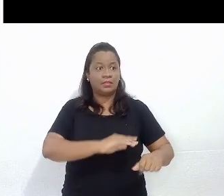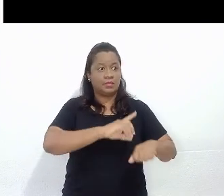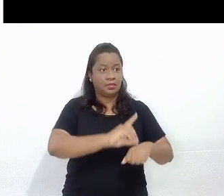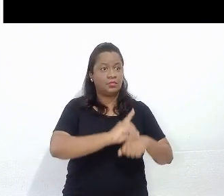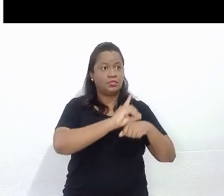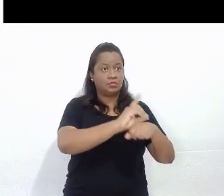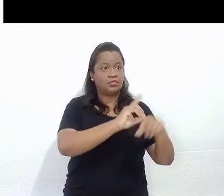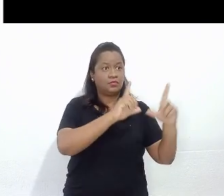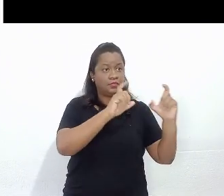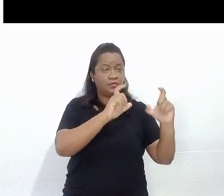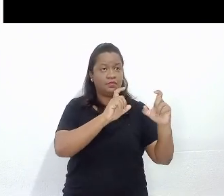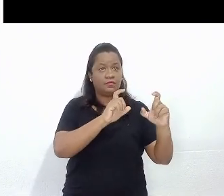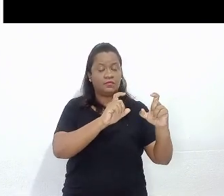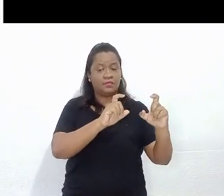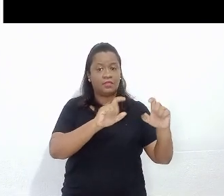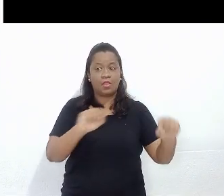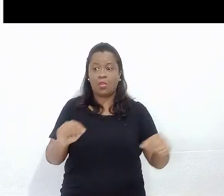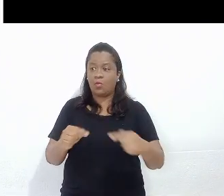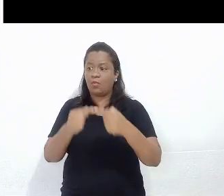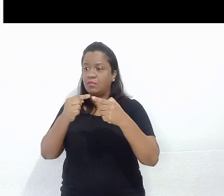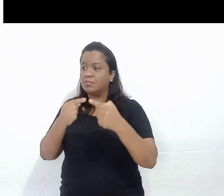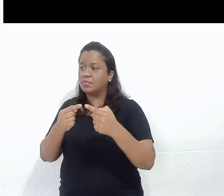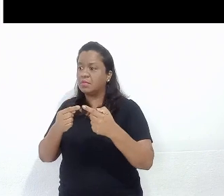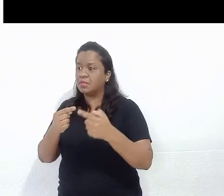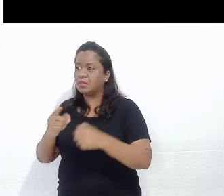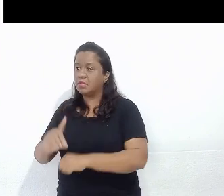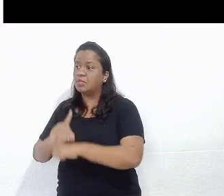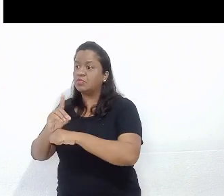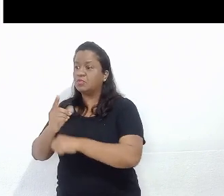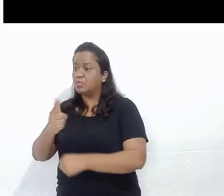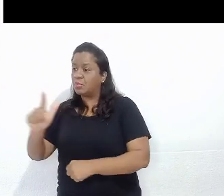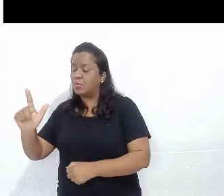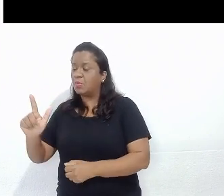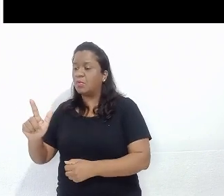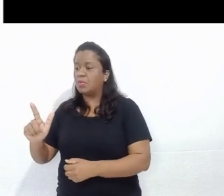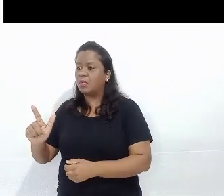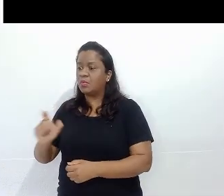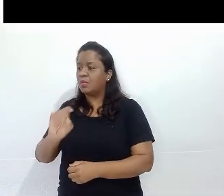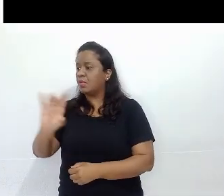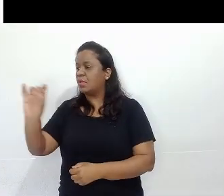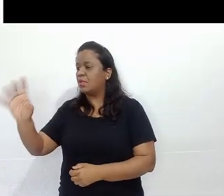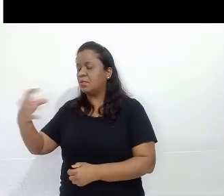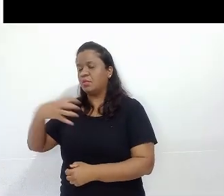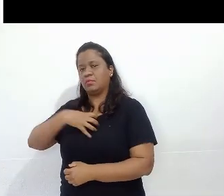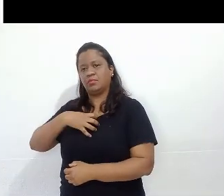ou com outro, ou que já fazem de tudo. Cada um tem um jeito, né?